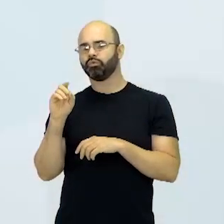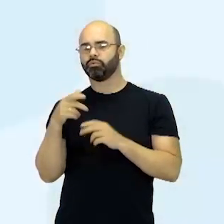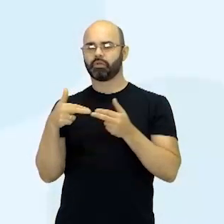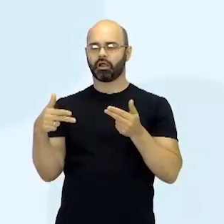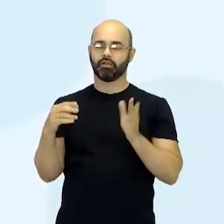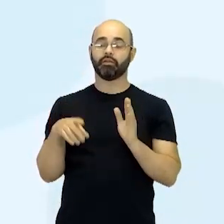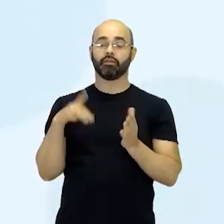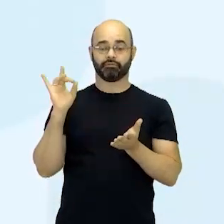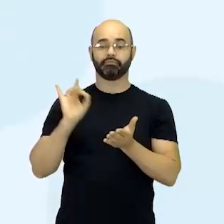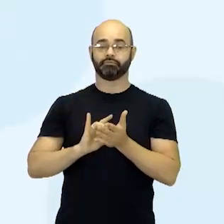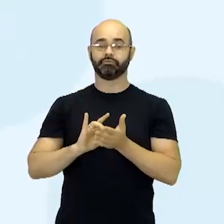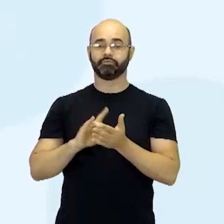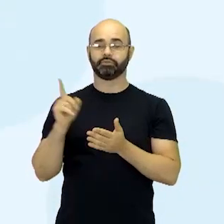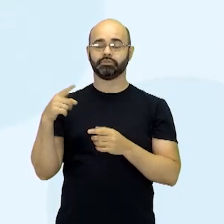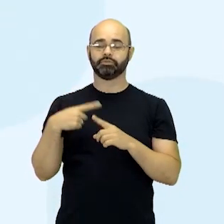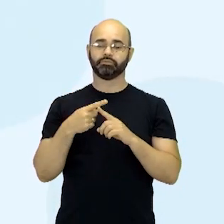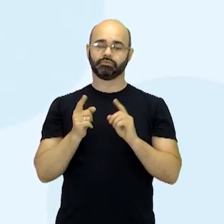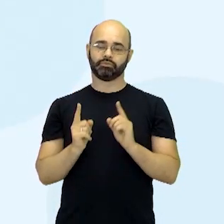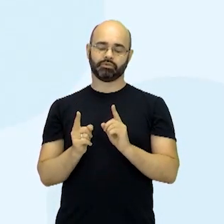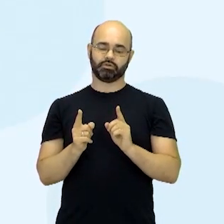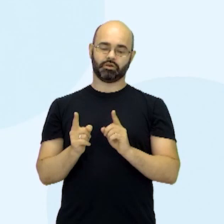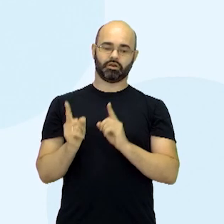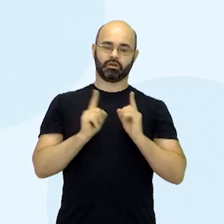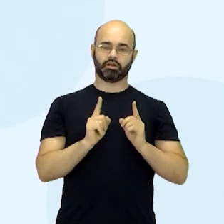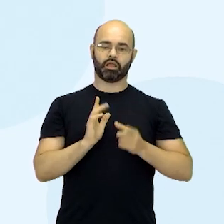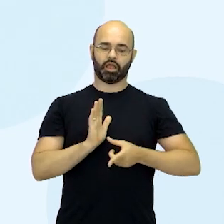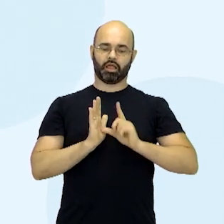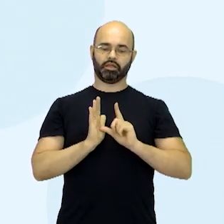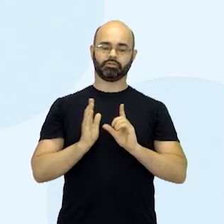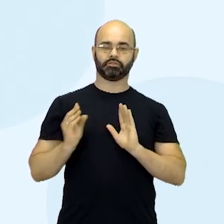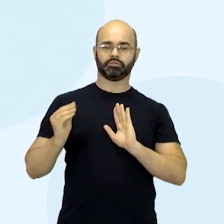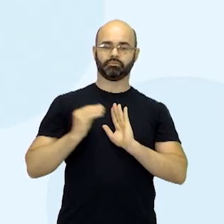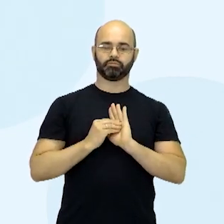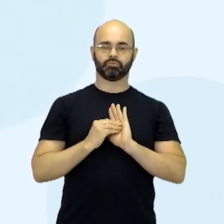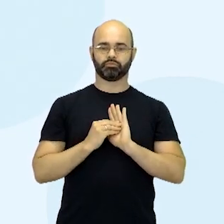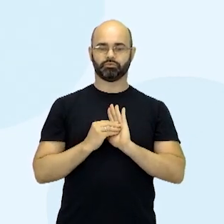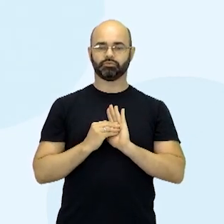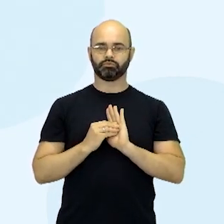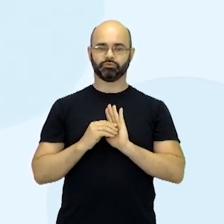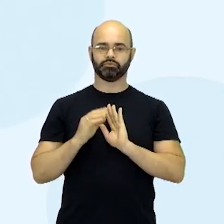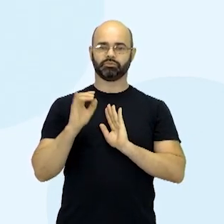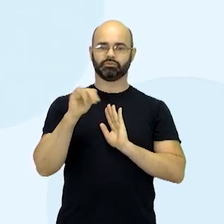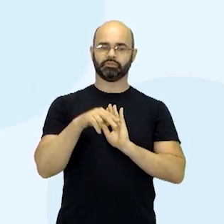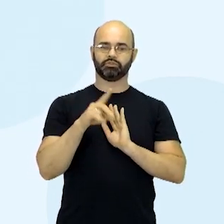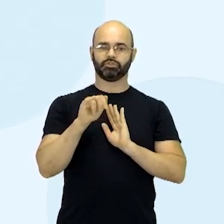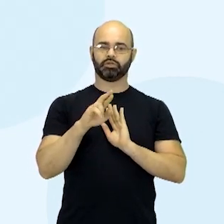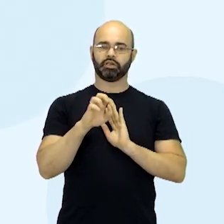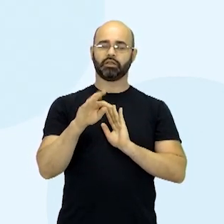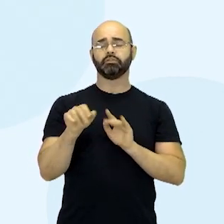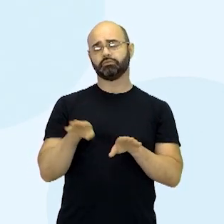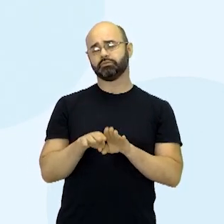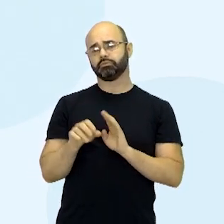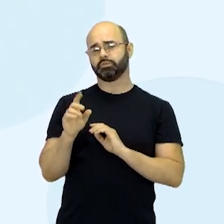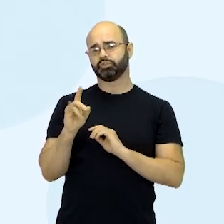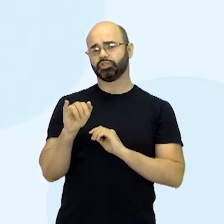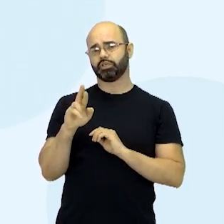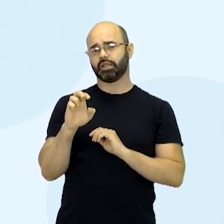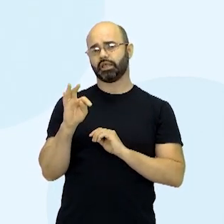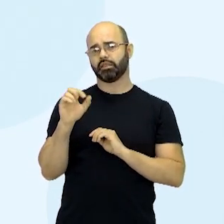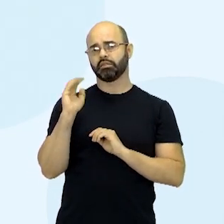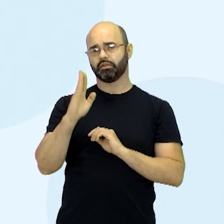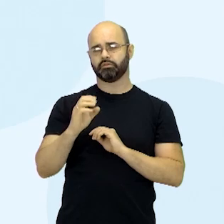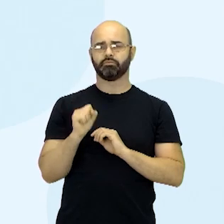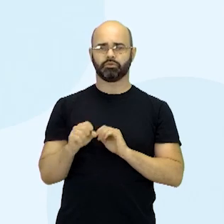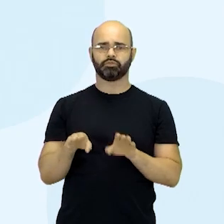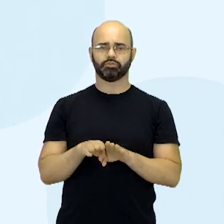esses marcadores antecedem ou são posteriores às citações indiretas e podem aparecer nas citações diretas também, dando-se